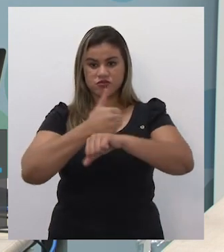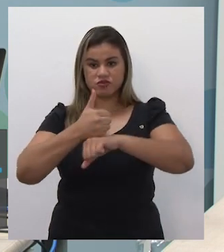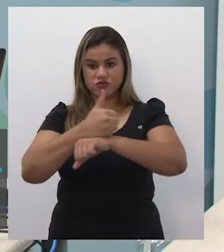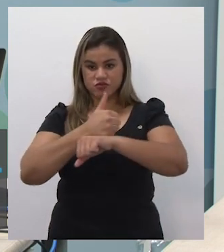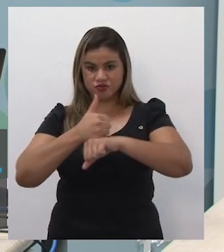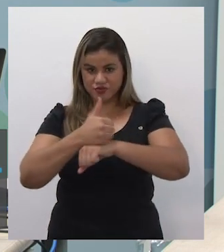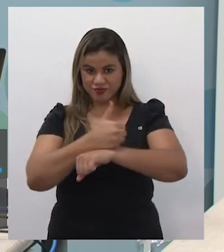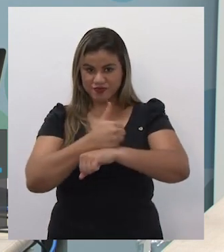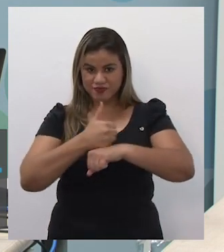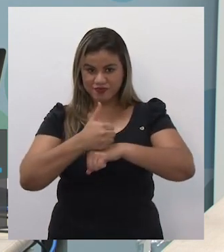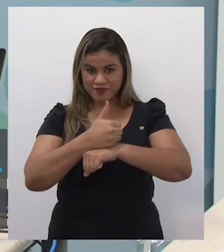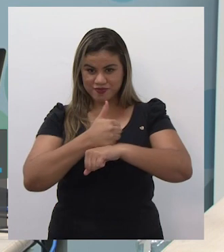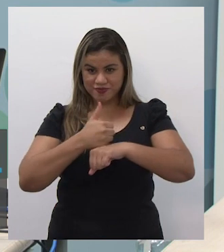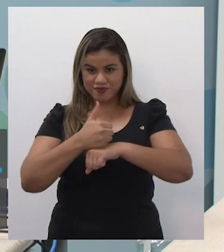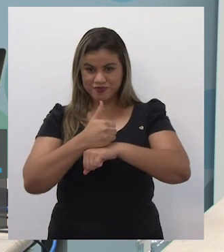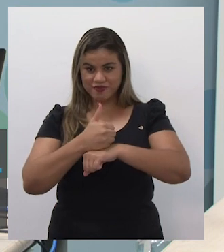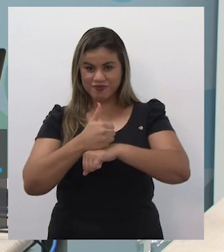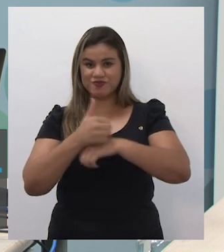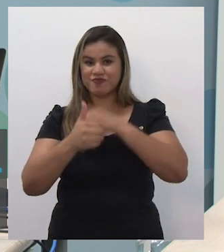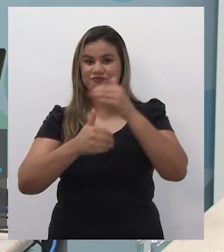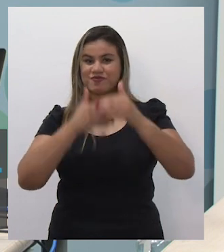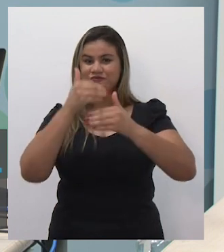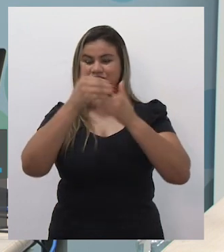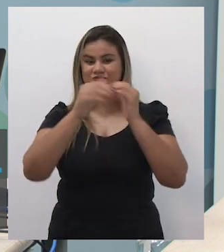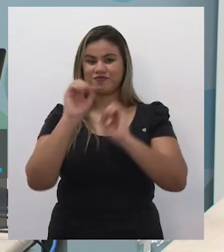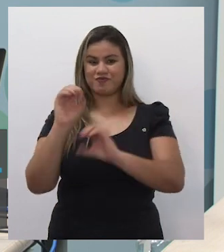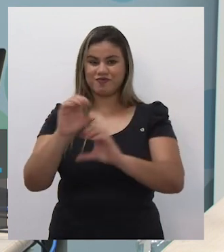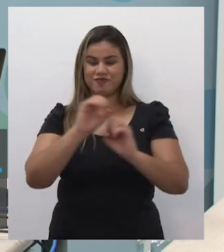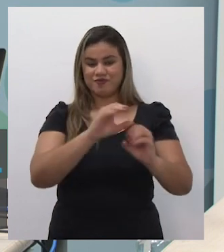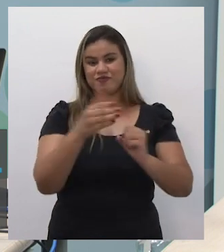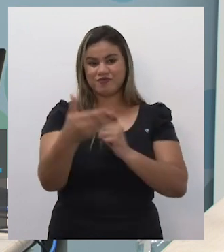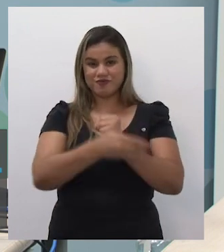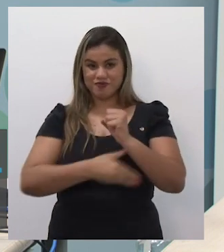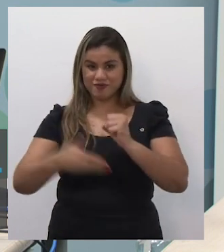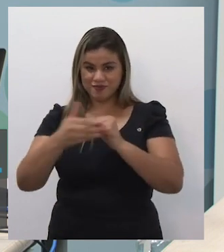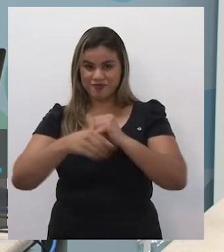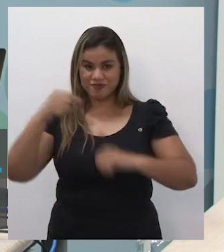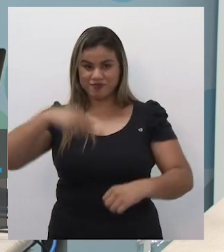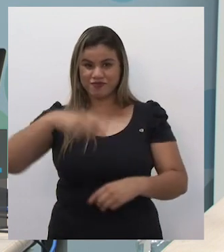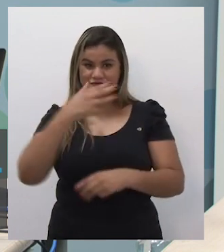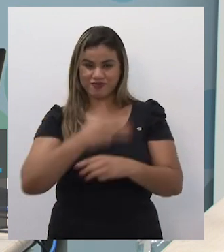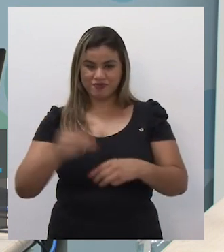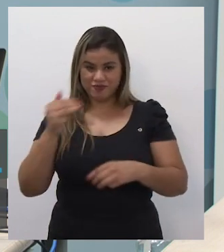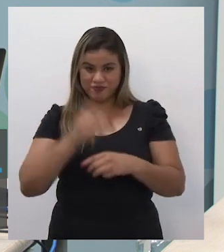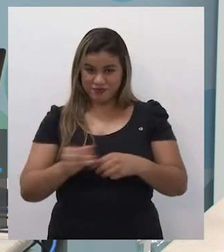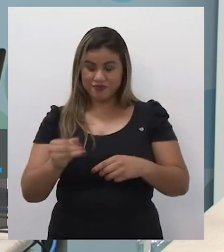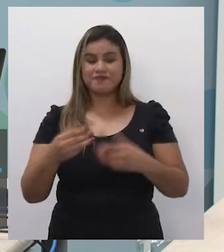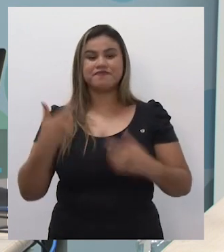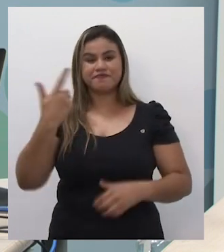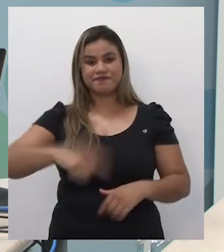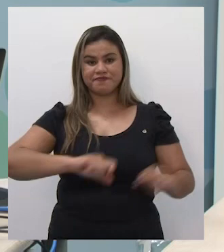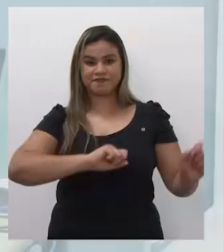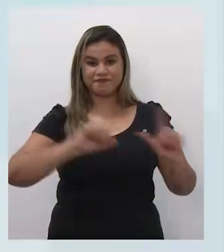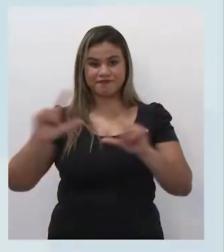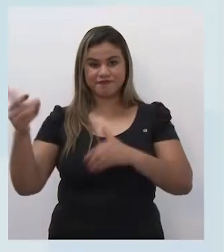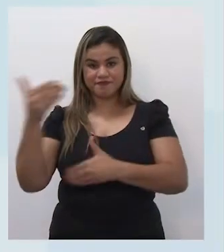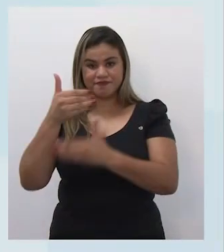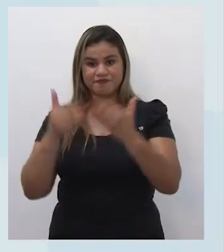Centro de Formação e Desenvolvimento dos Profissionais da Educação Básica, aqui da EFAP. Então, gostaria do próximo slide na